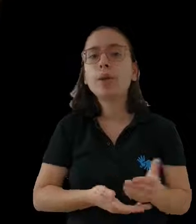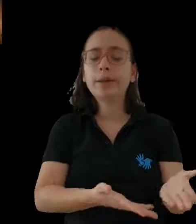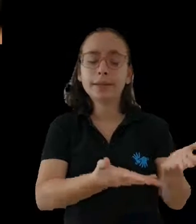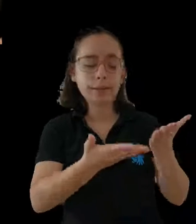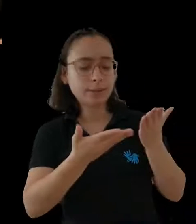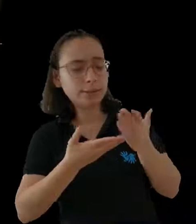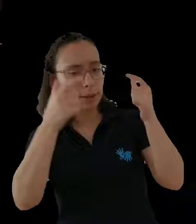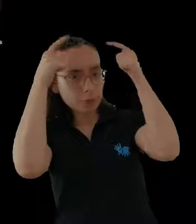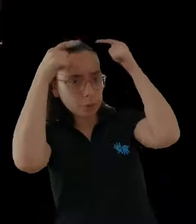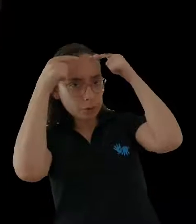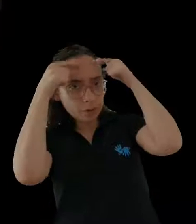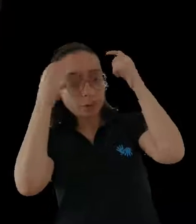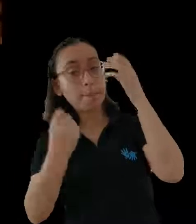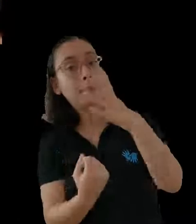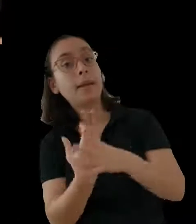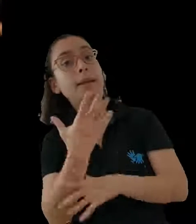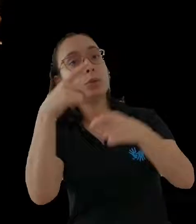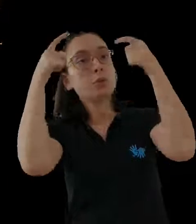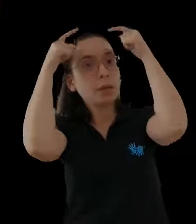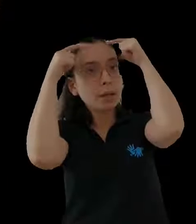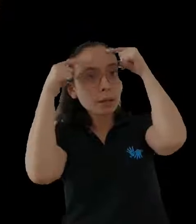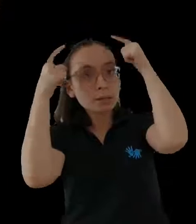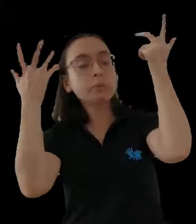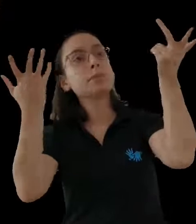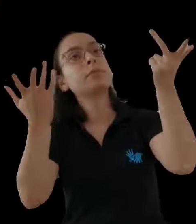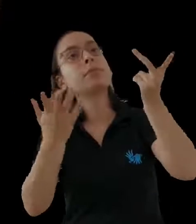então, recebe o pintinho. Aparece o rei.